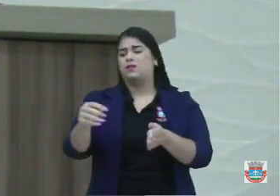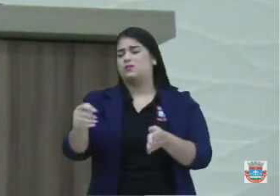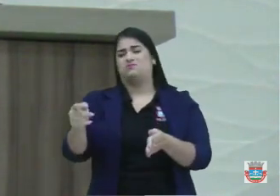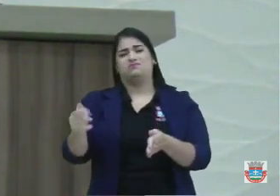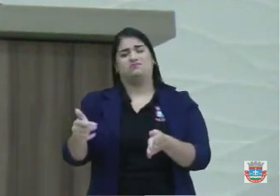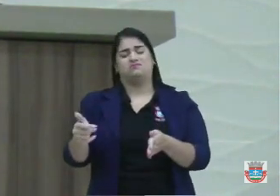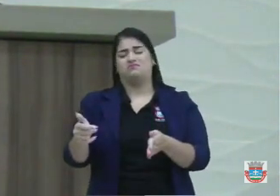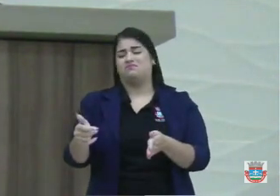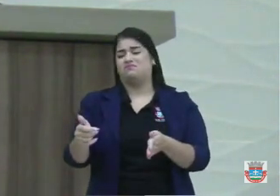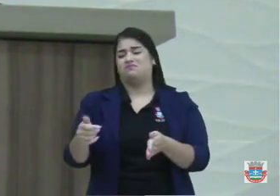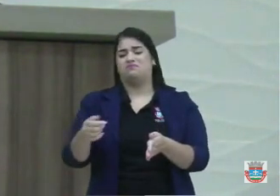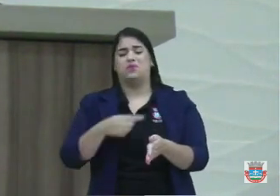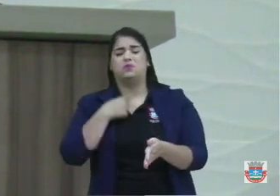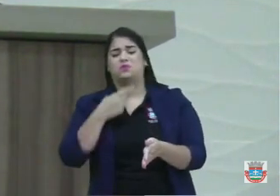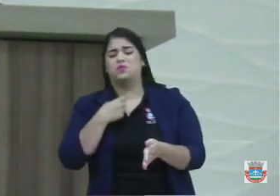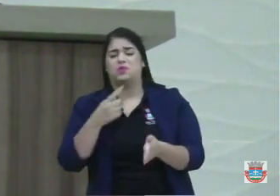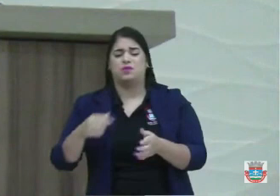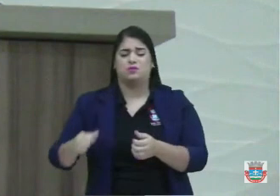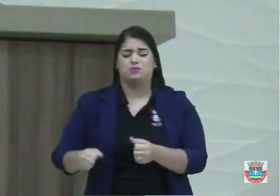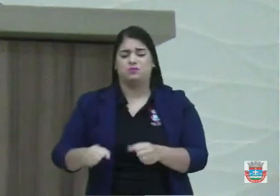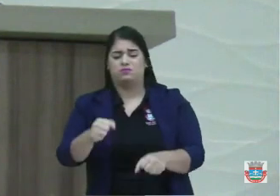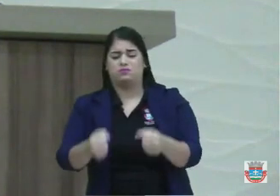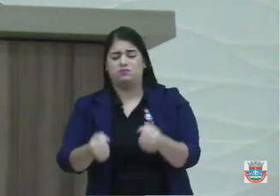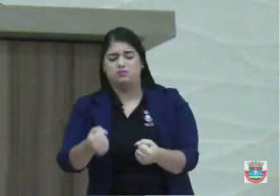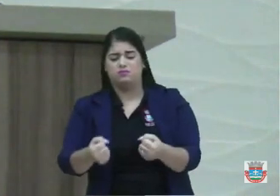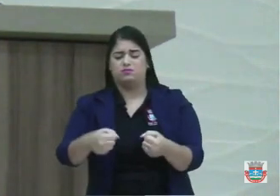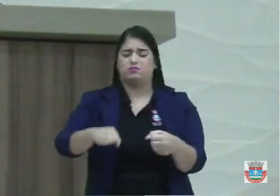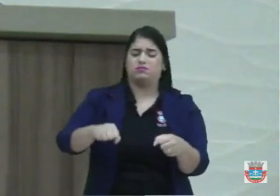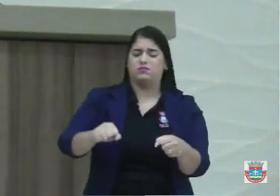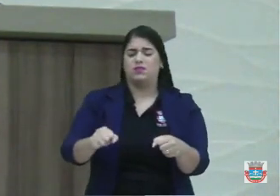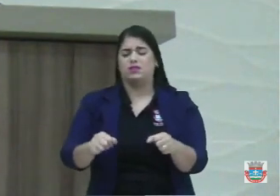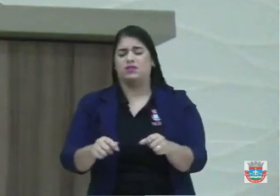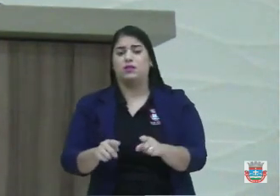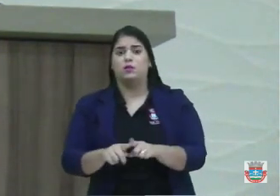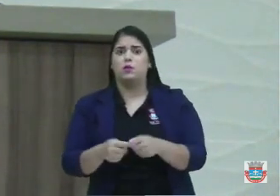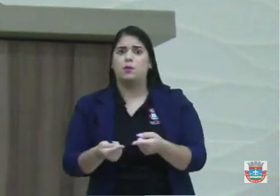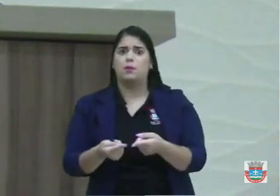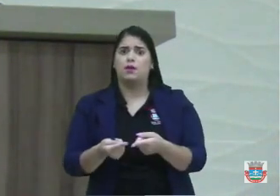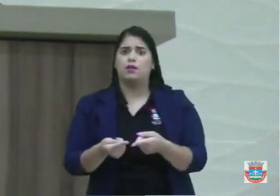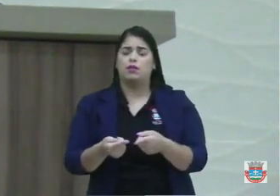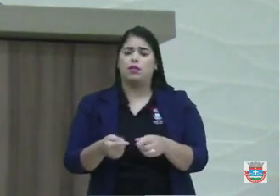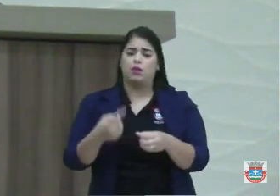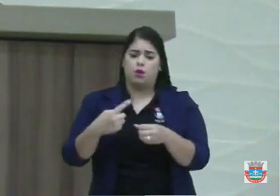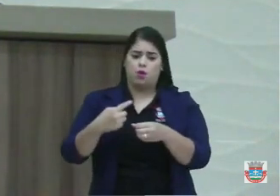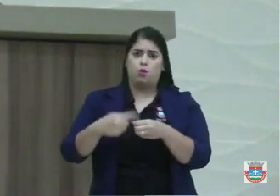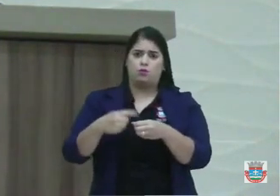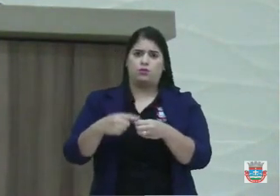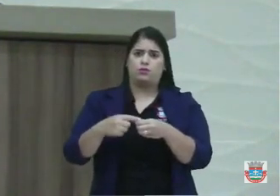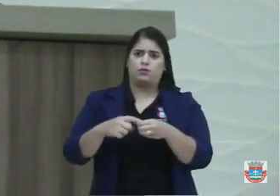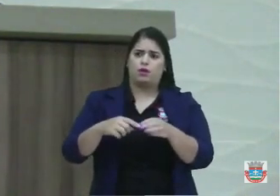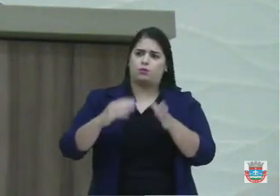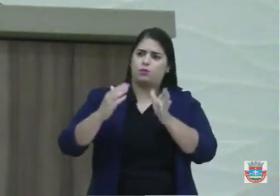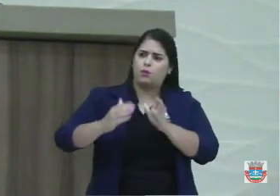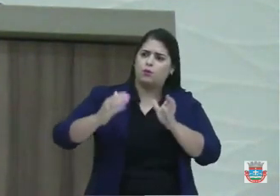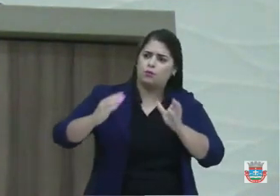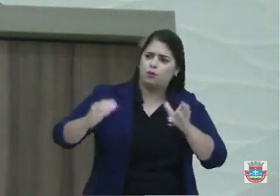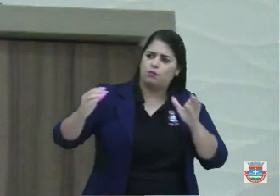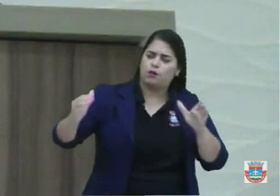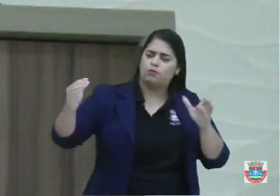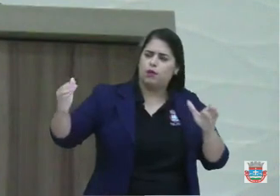intransitável. A gente pede, mas a gente sabemos que o município é enorme. Se você andar no